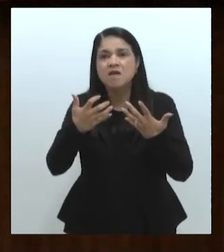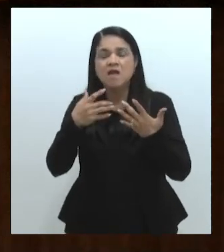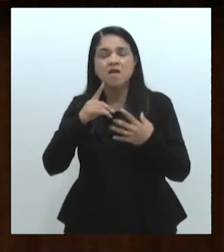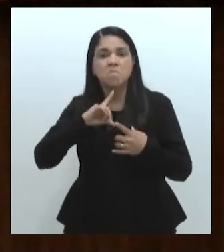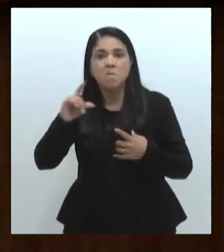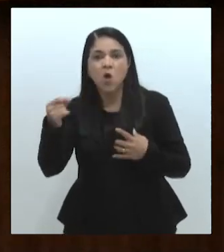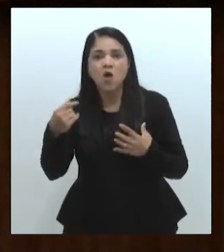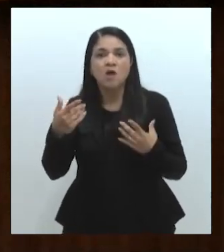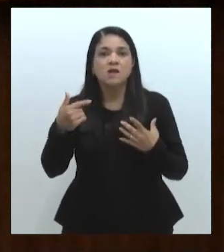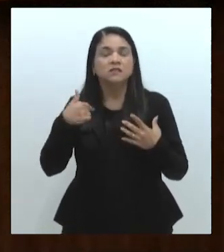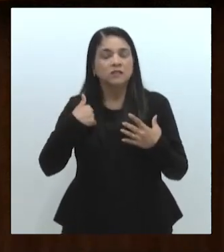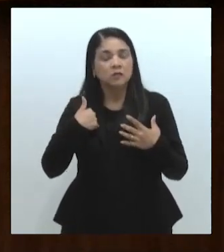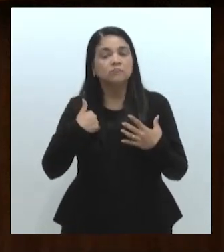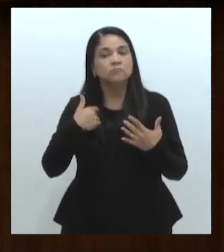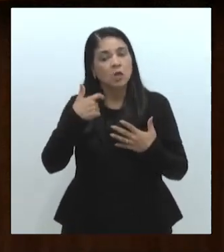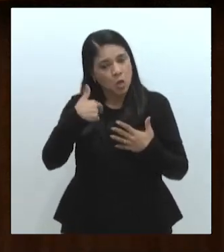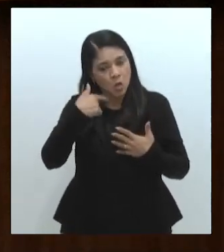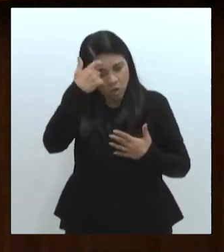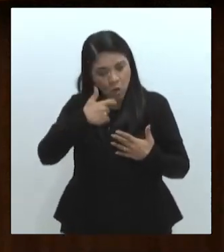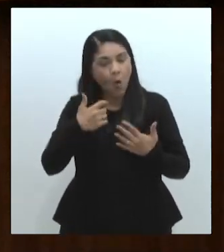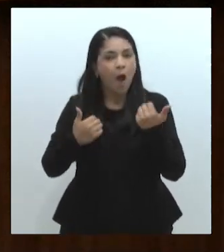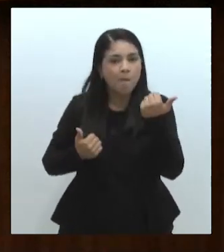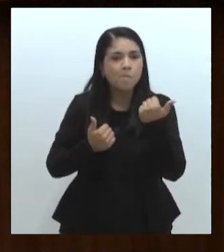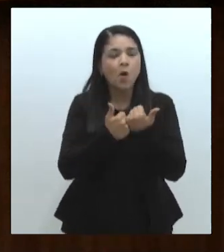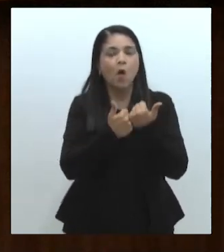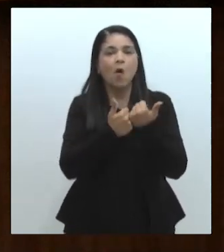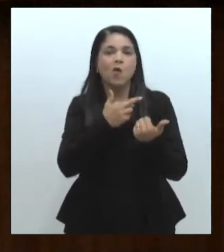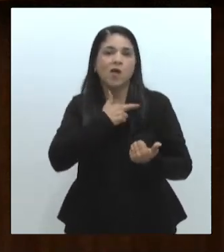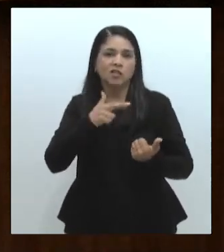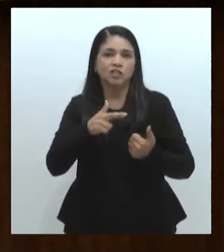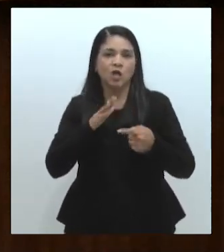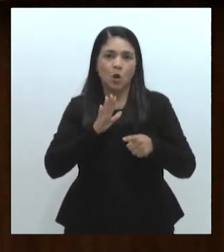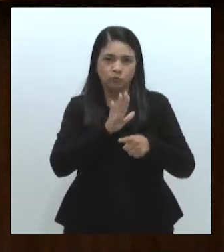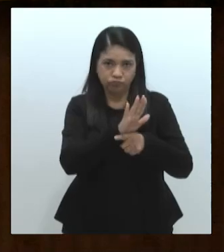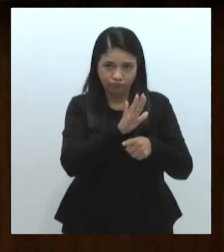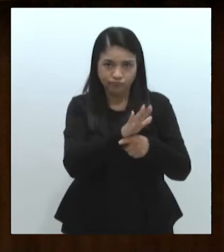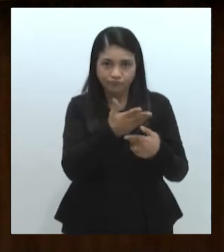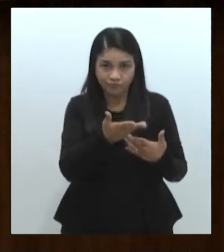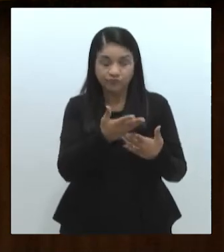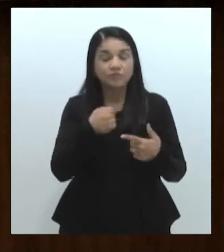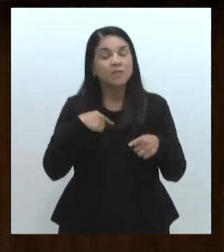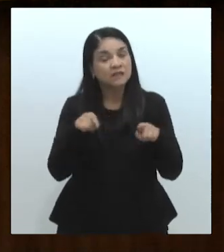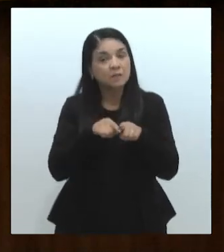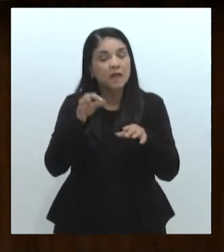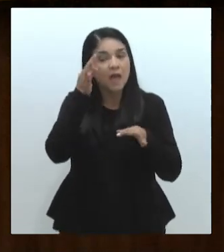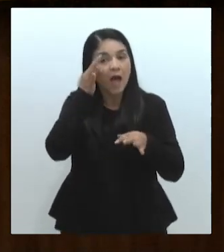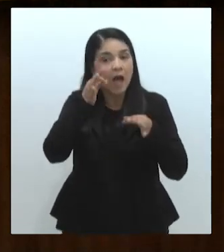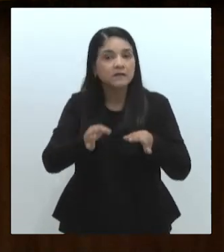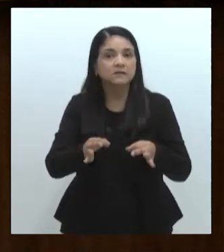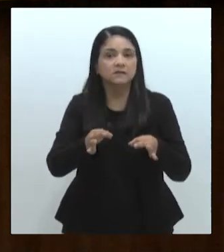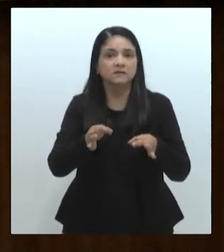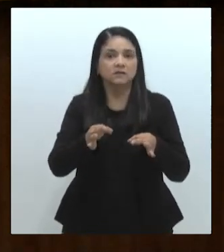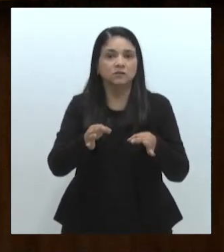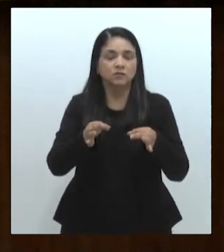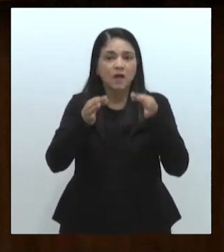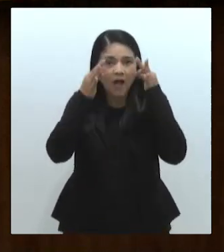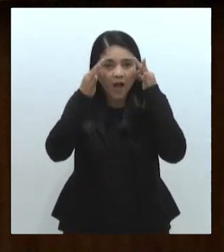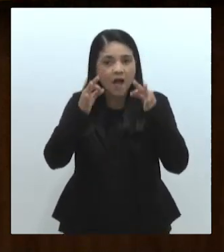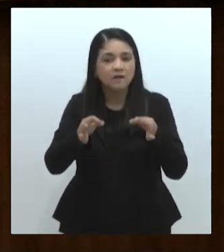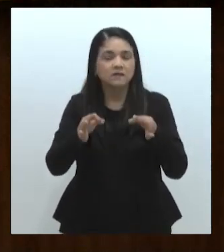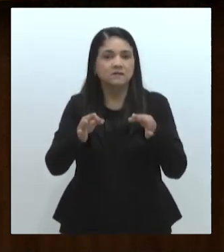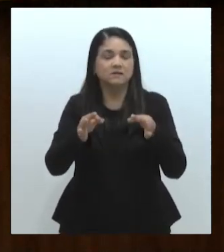estou manifestando aqui o apoio, mas ao mesmo tempo chamar essa atenção. Dos